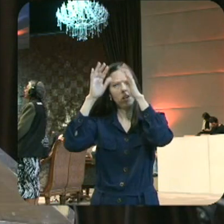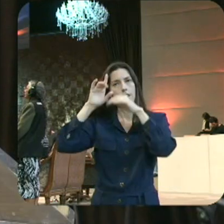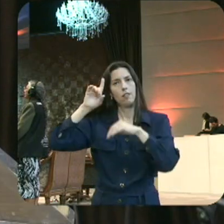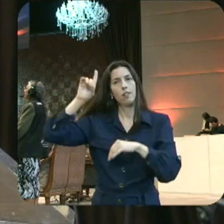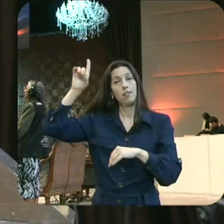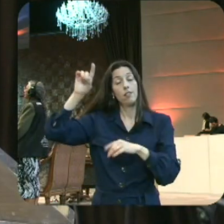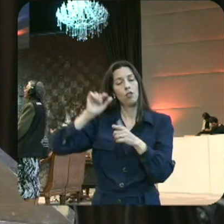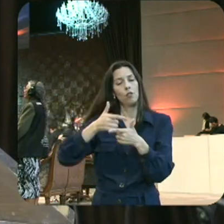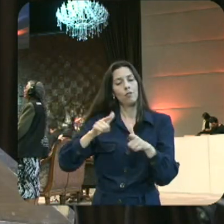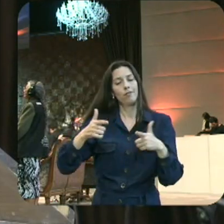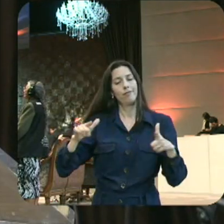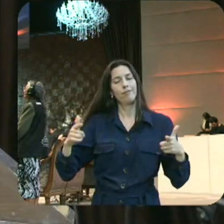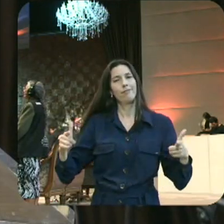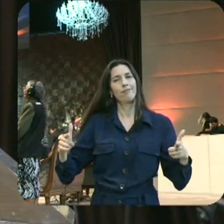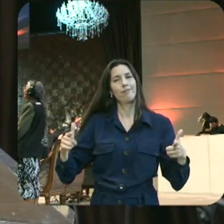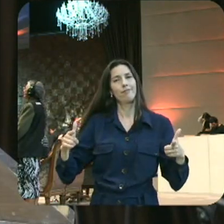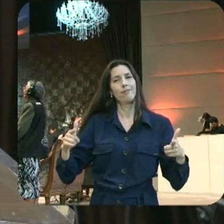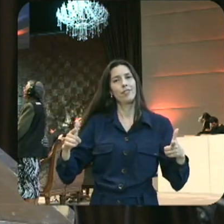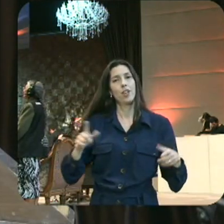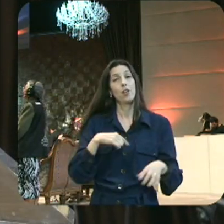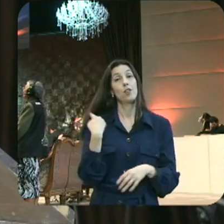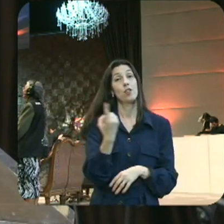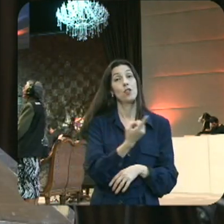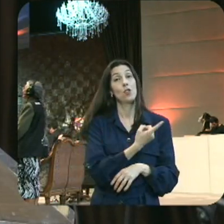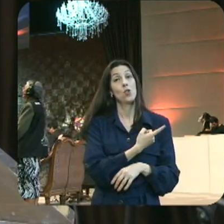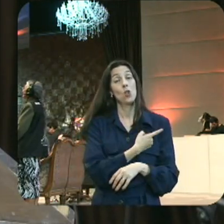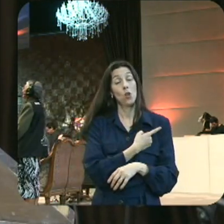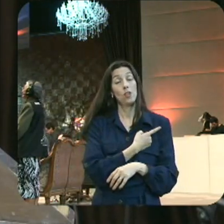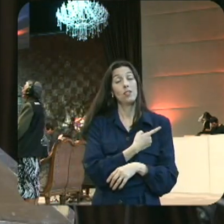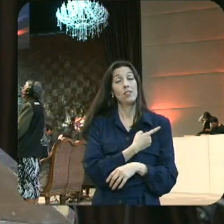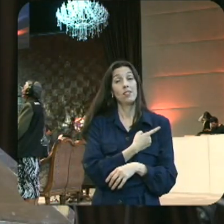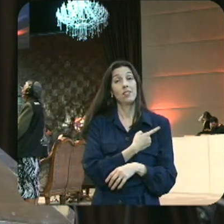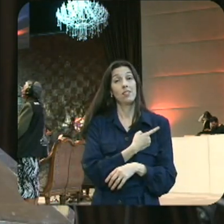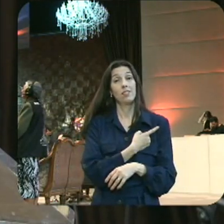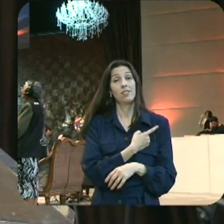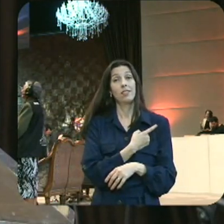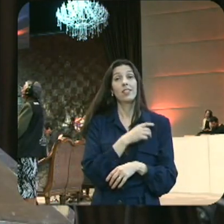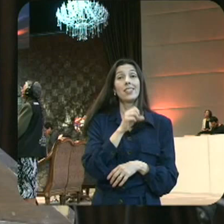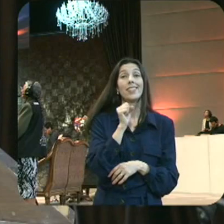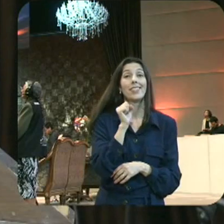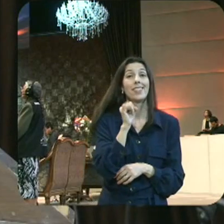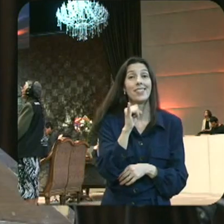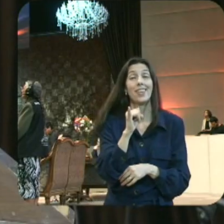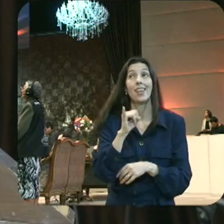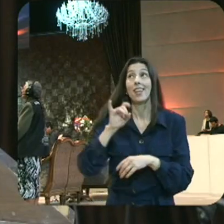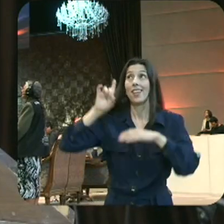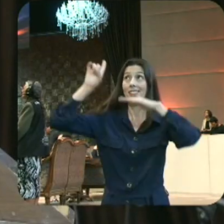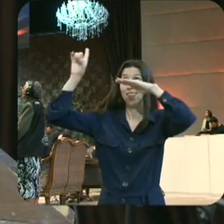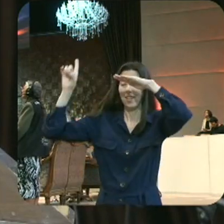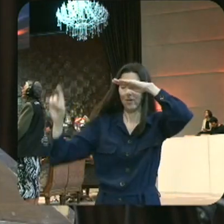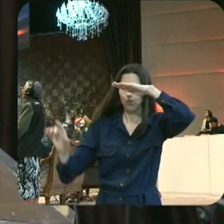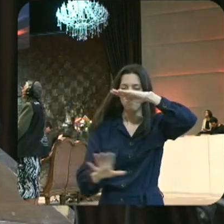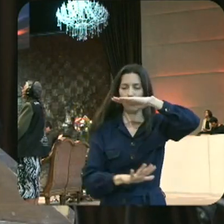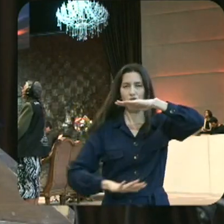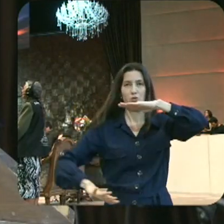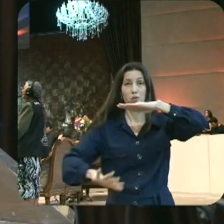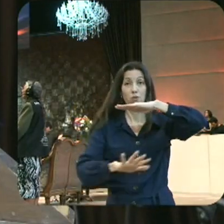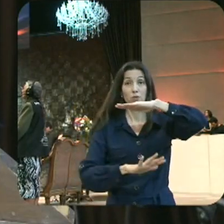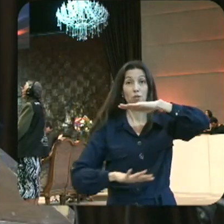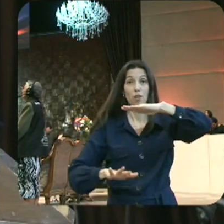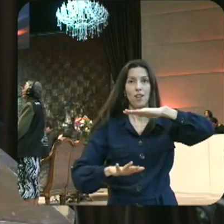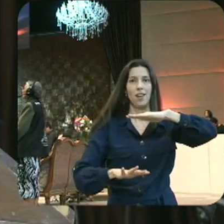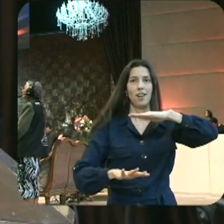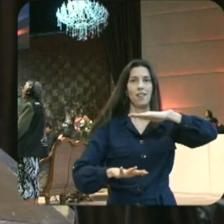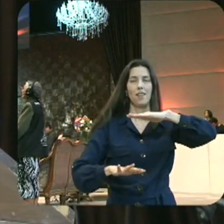e a gente deixe de colocar o Senhor em primeiro lugar, porque essa é a regra de ouro. E eu não estou falando só de grana, não, estou falando